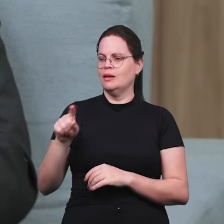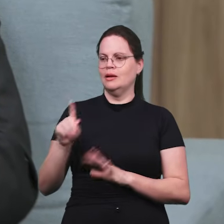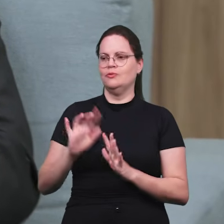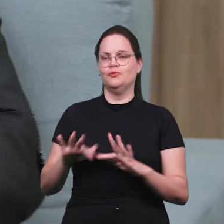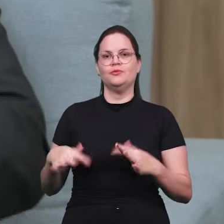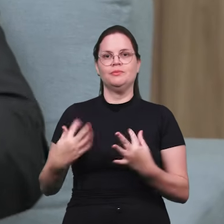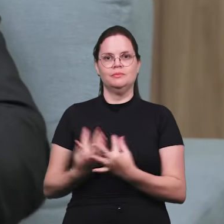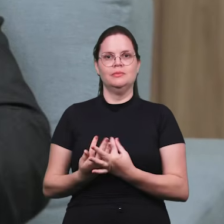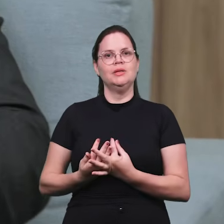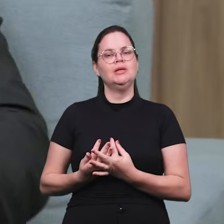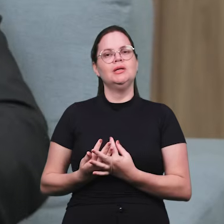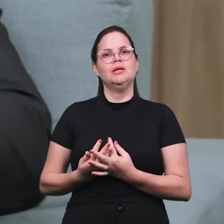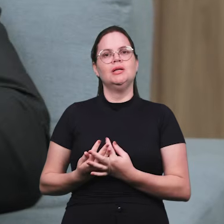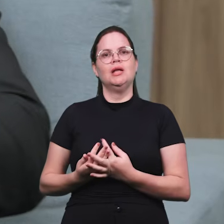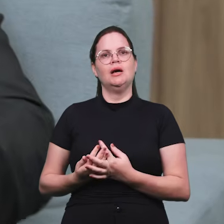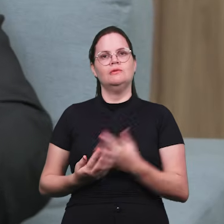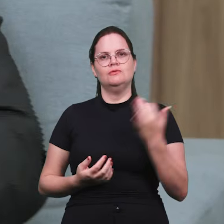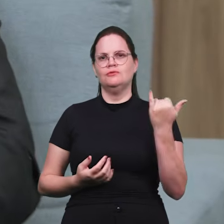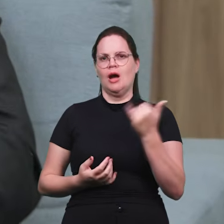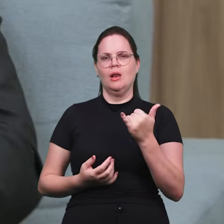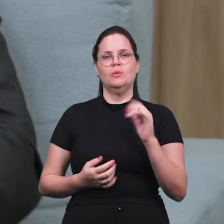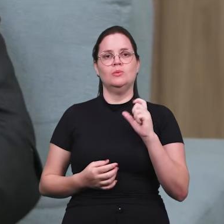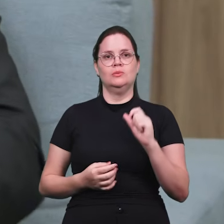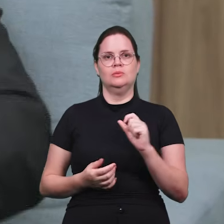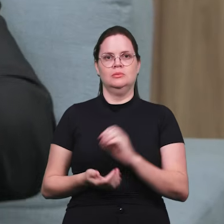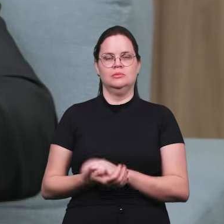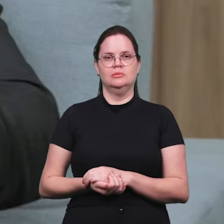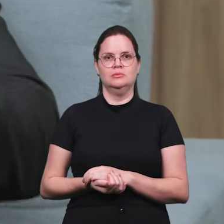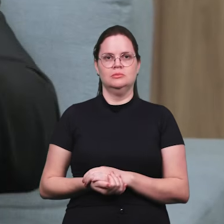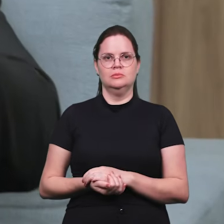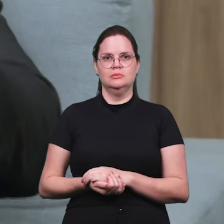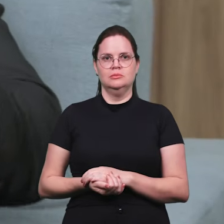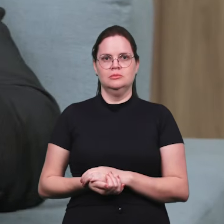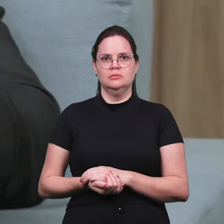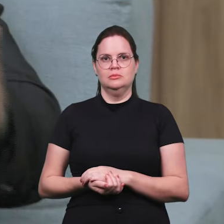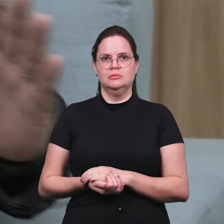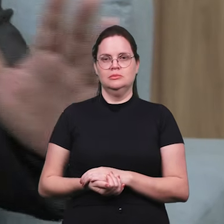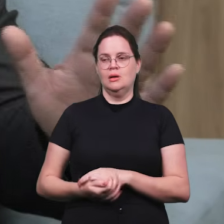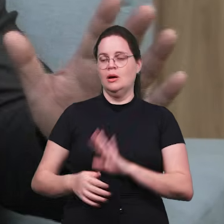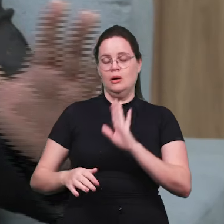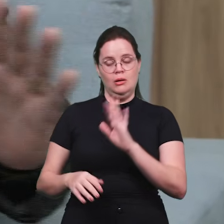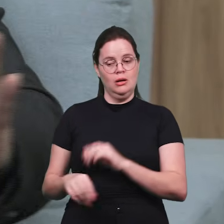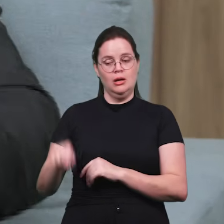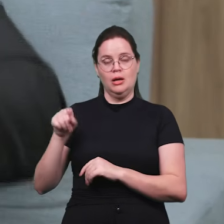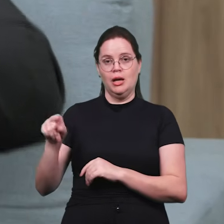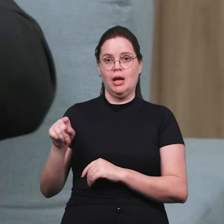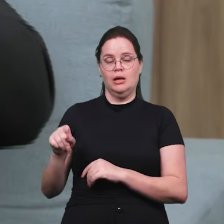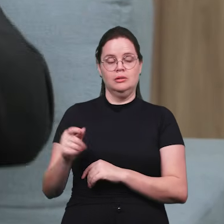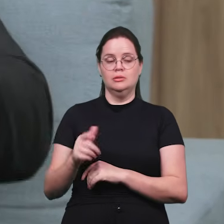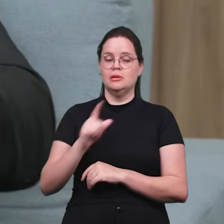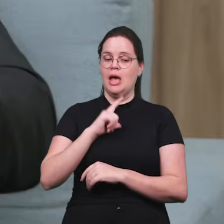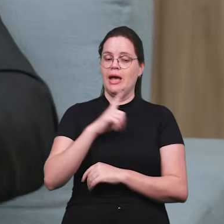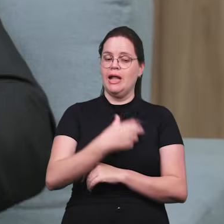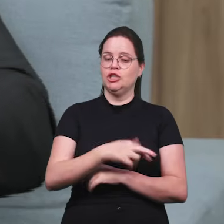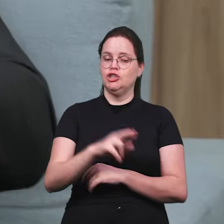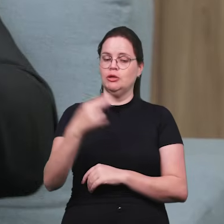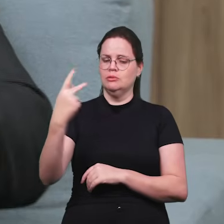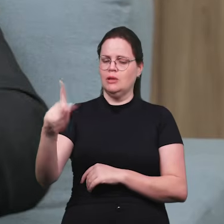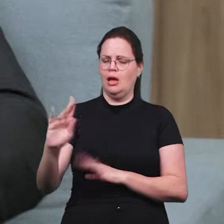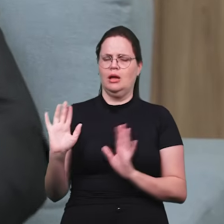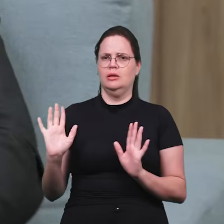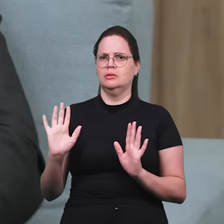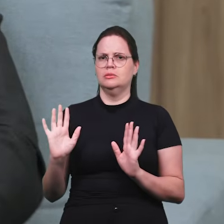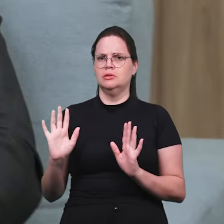família deixou claro que ele tinha as suas crenças, vamos dizer assim, né? Os seus